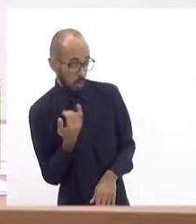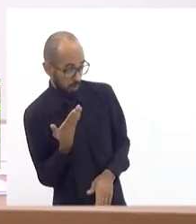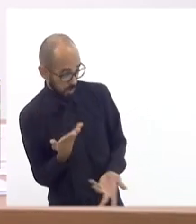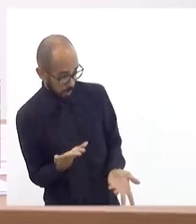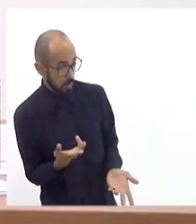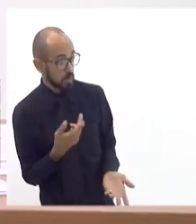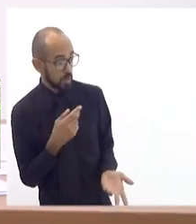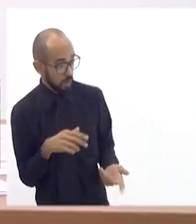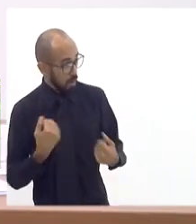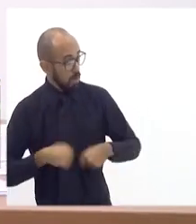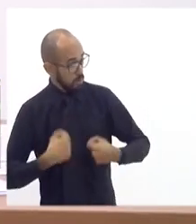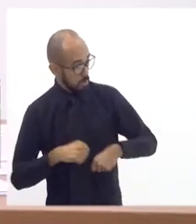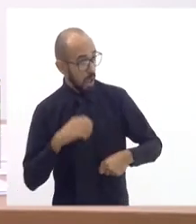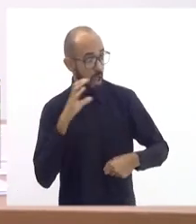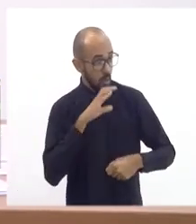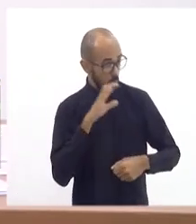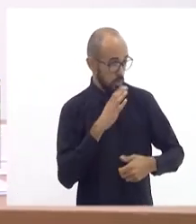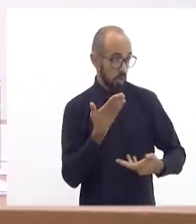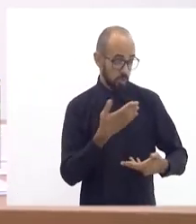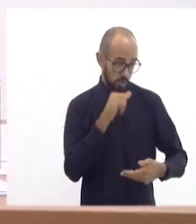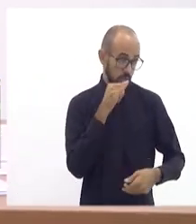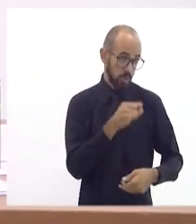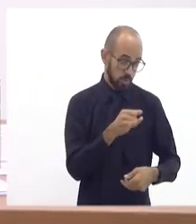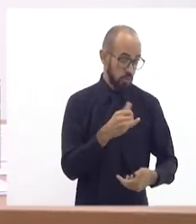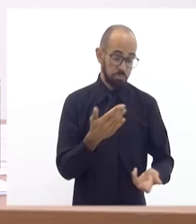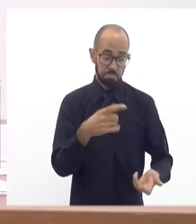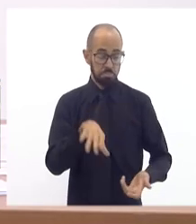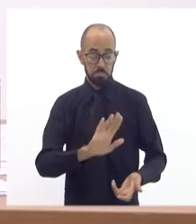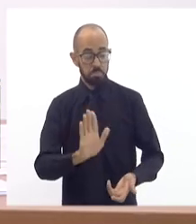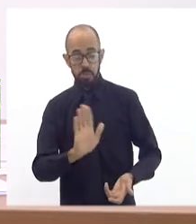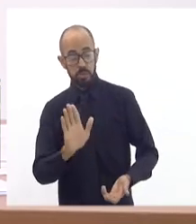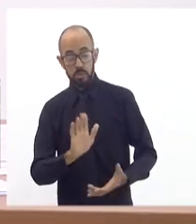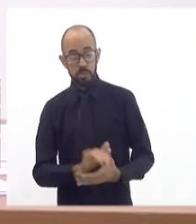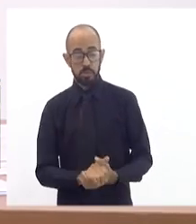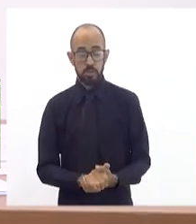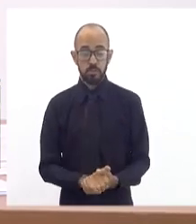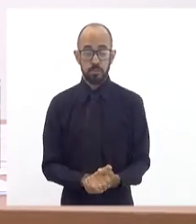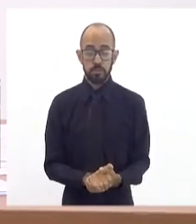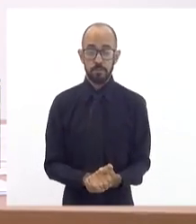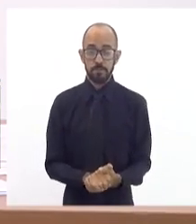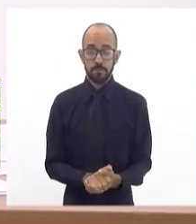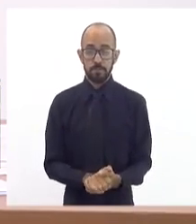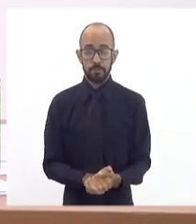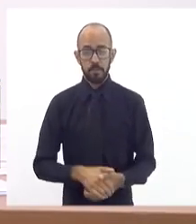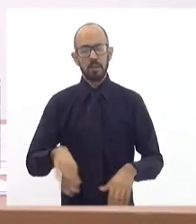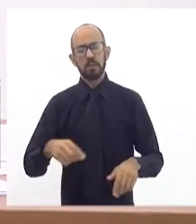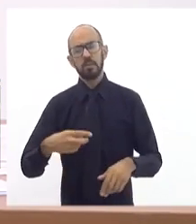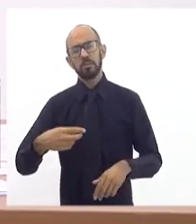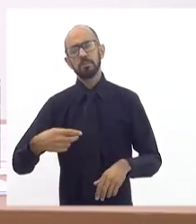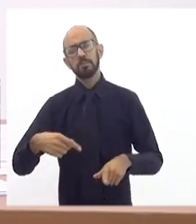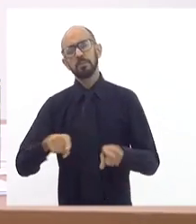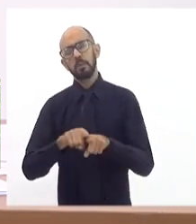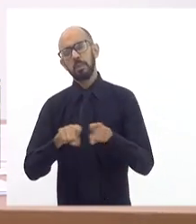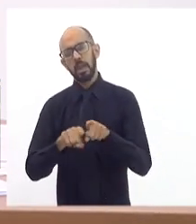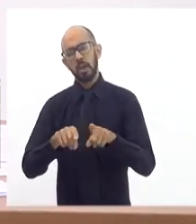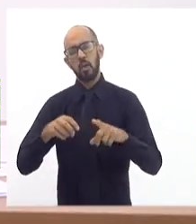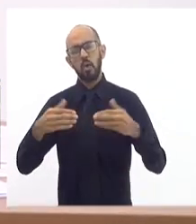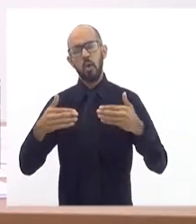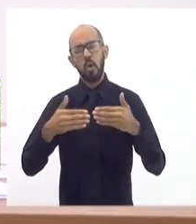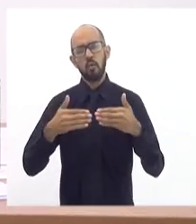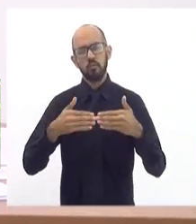a necessidade relâmpago de se aprovar um projeto como esse segundo entrevista do Professor